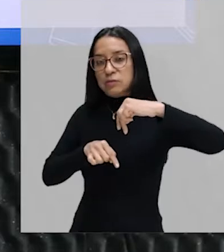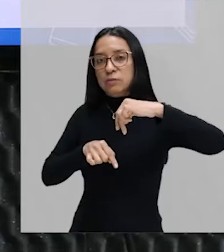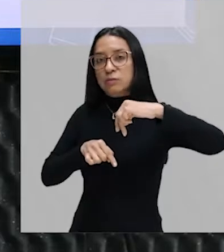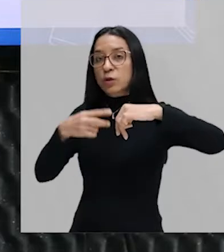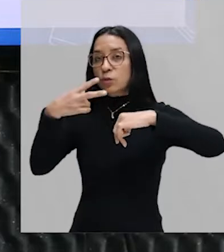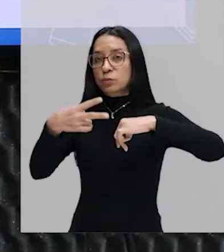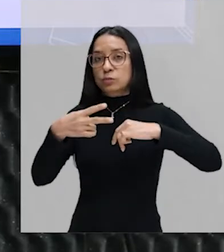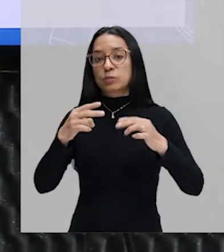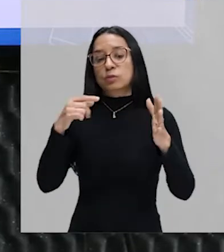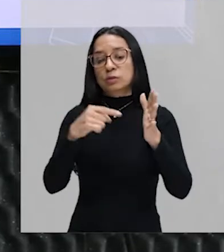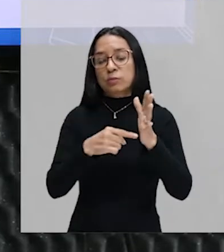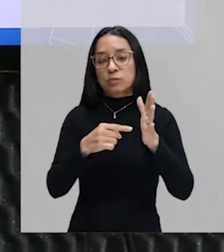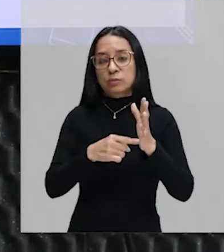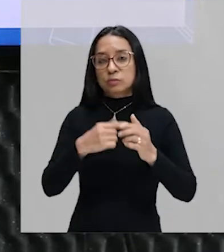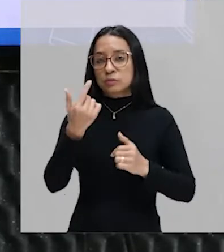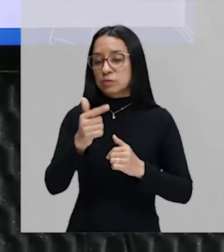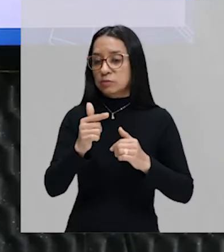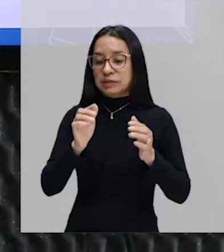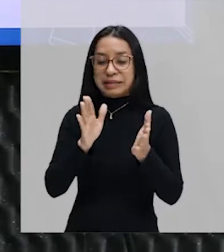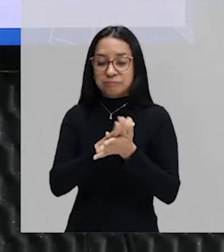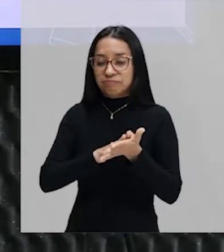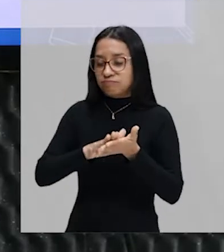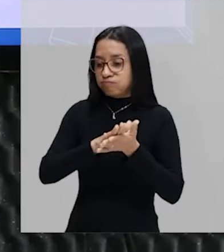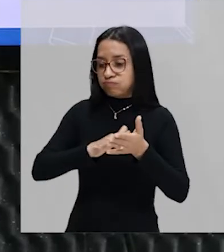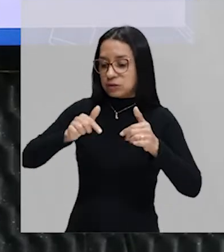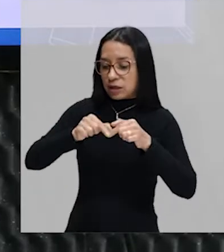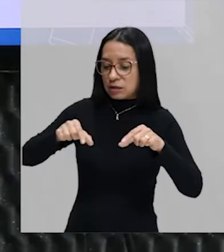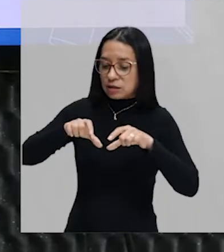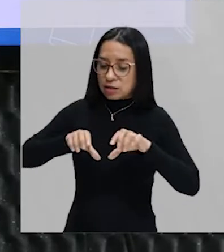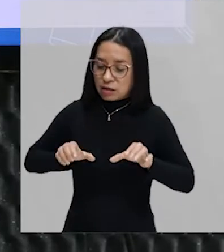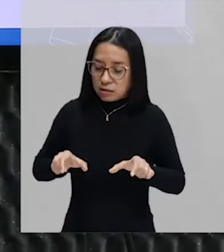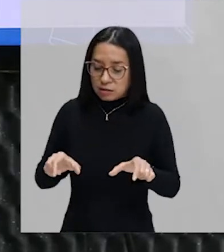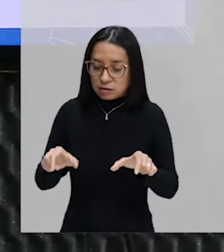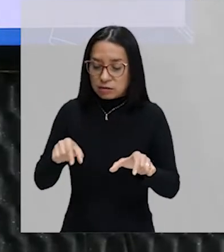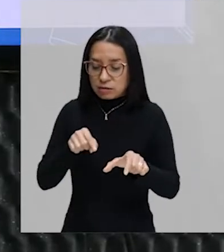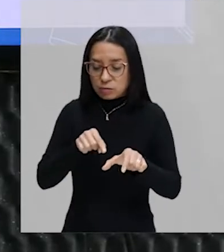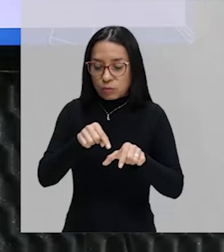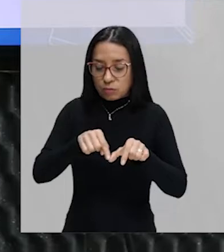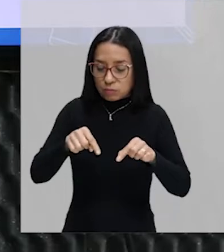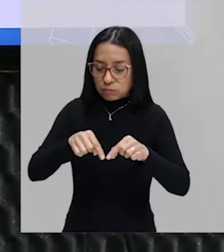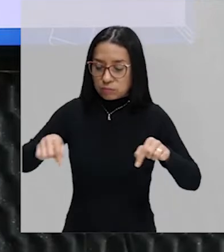pontos. Não deve ter nenhuma parte da cadeira tocando essa linha.